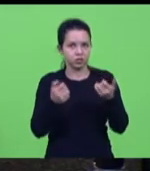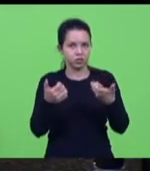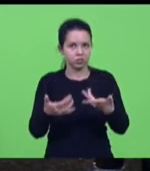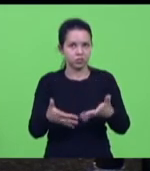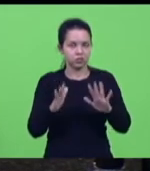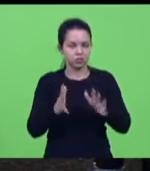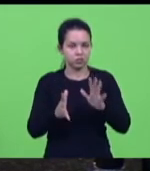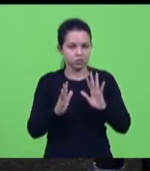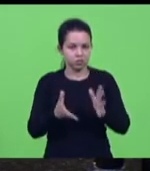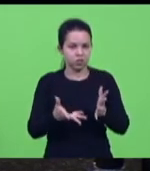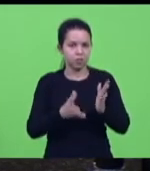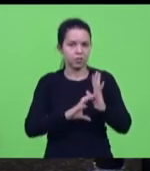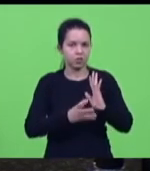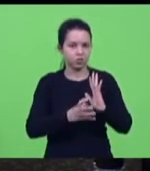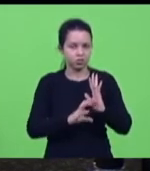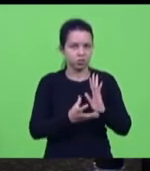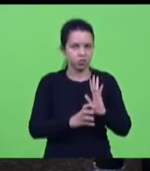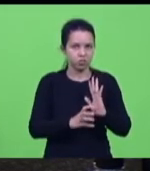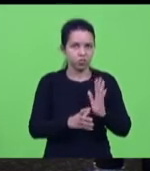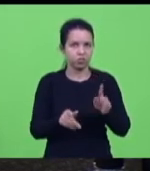partidos políticos, né,